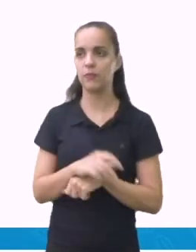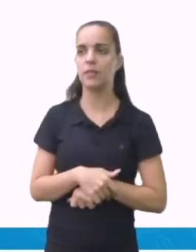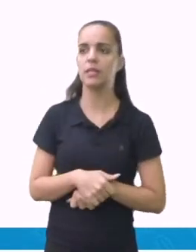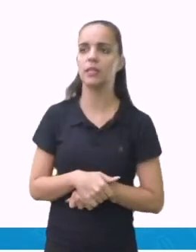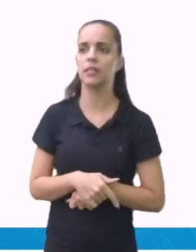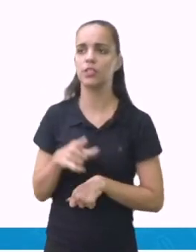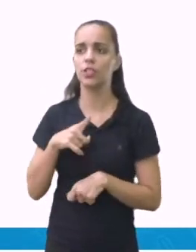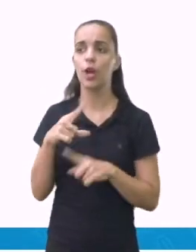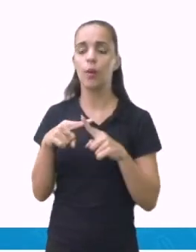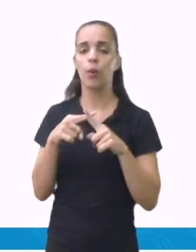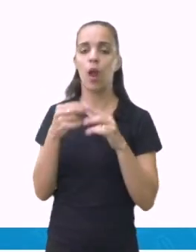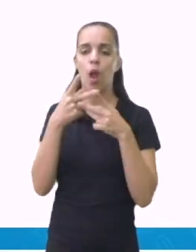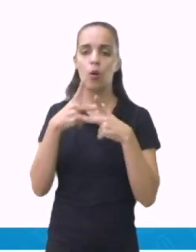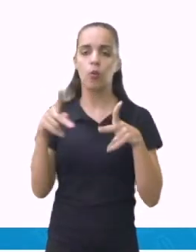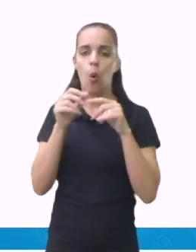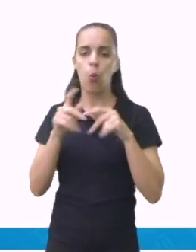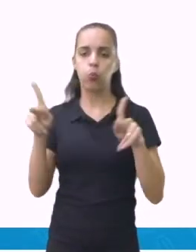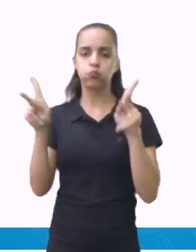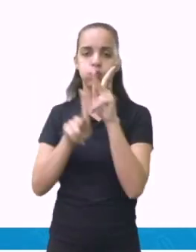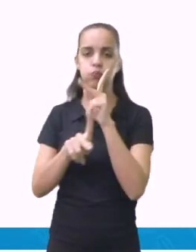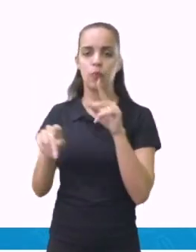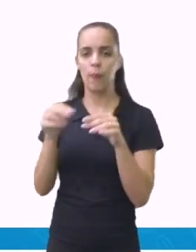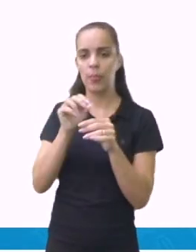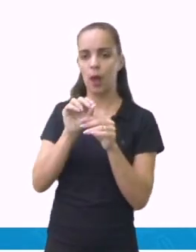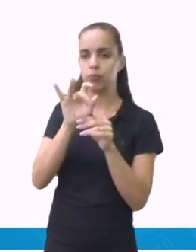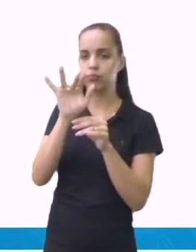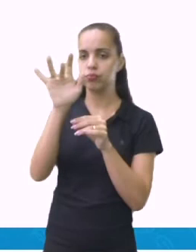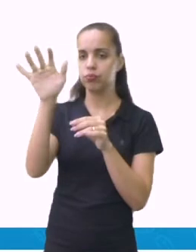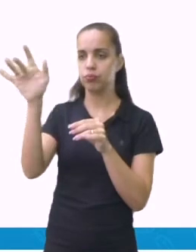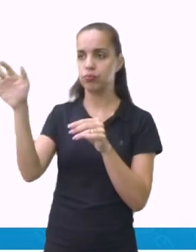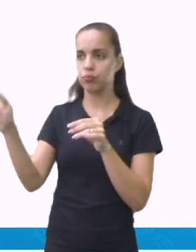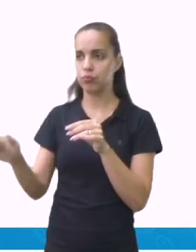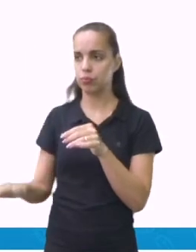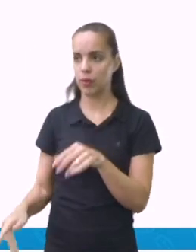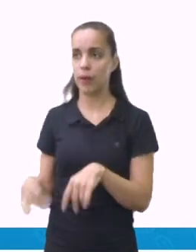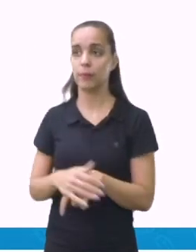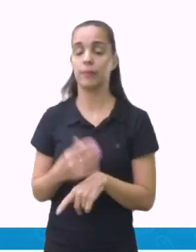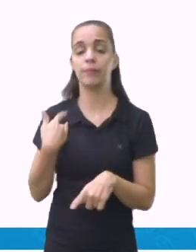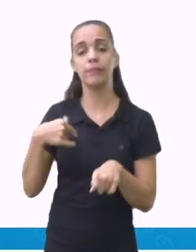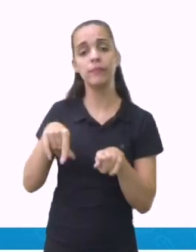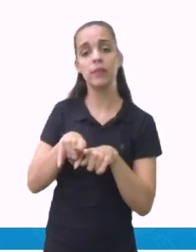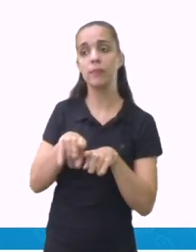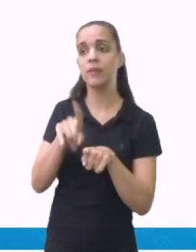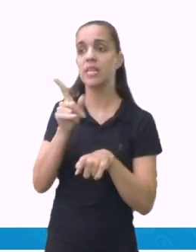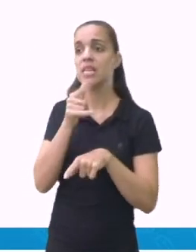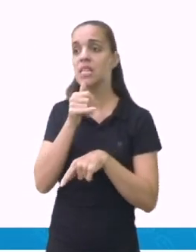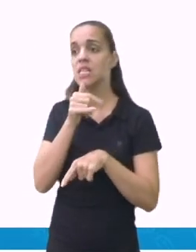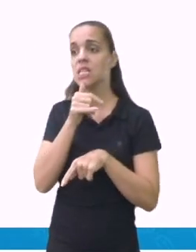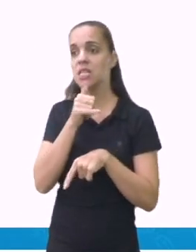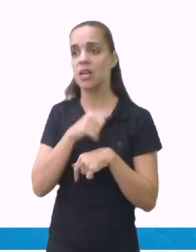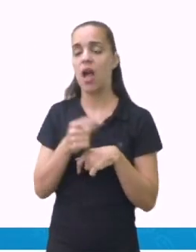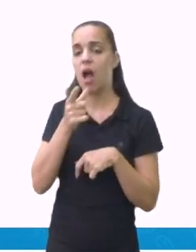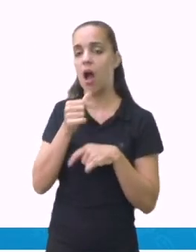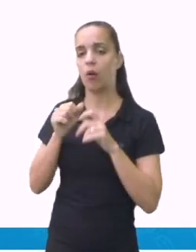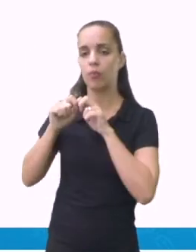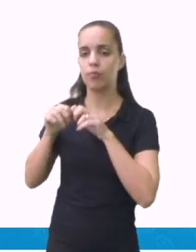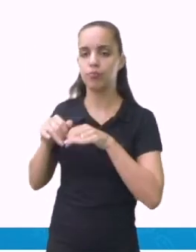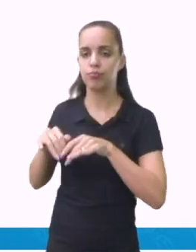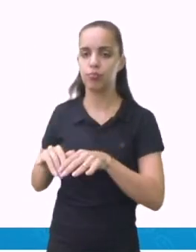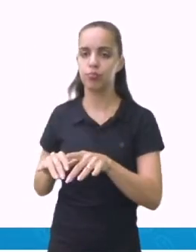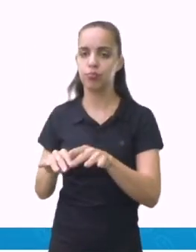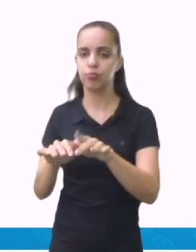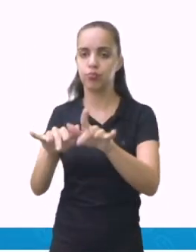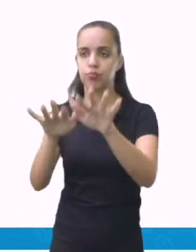As sementes aí. E temos também a água que também distribui